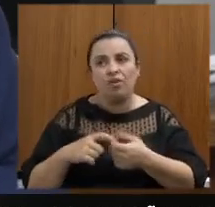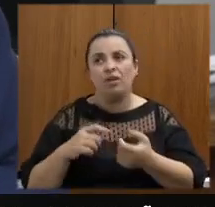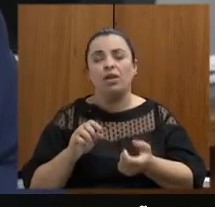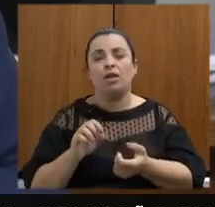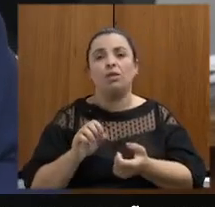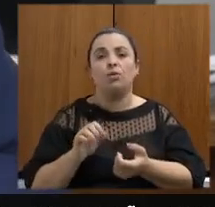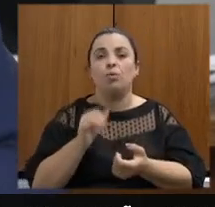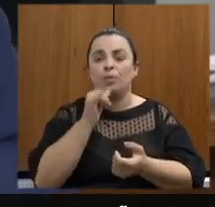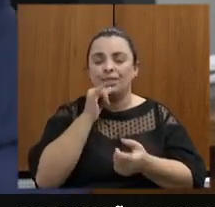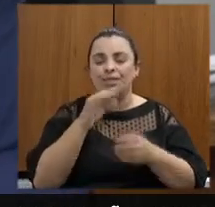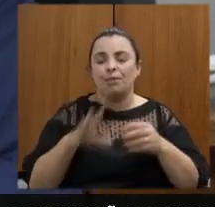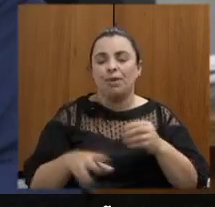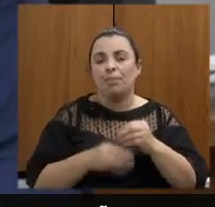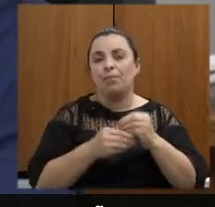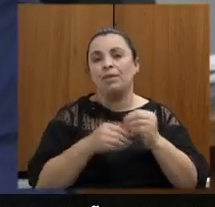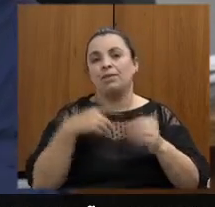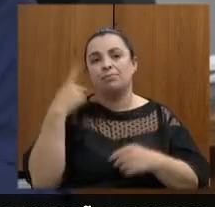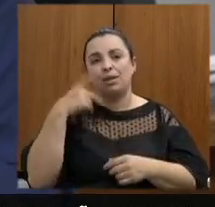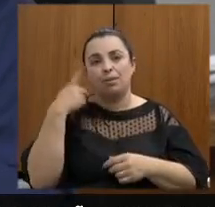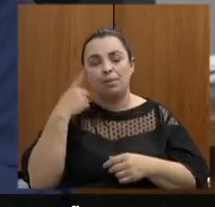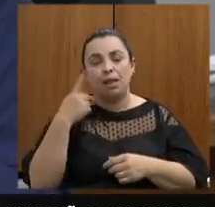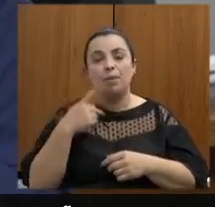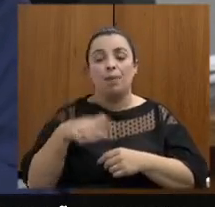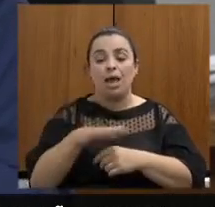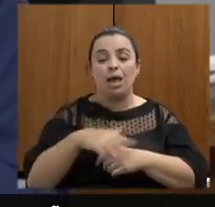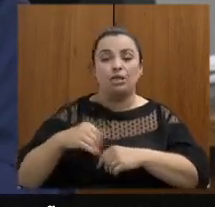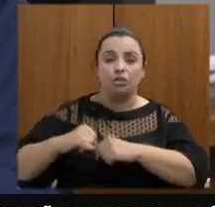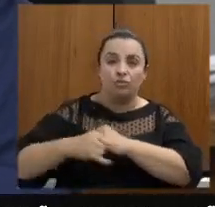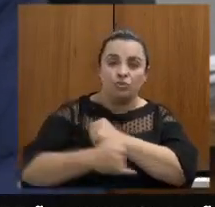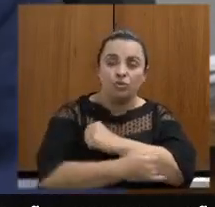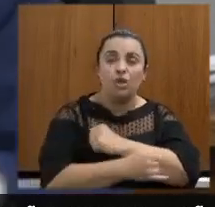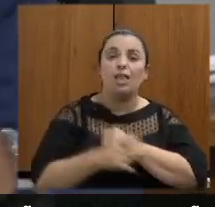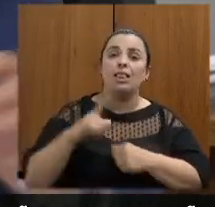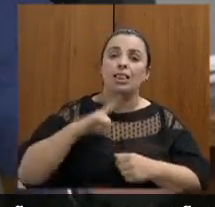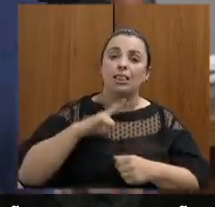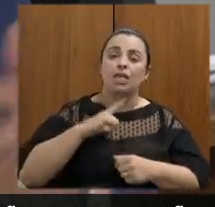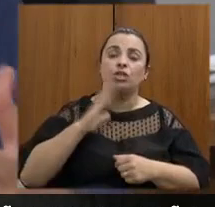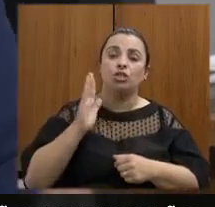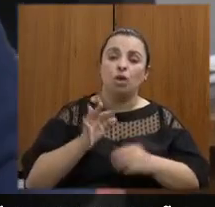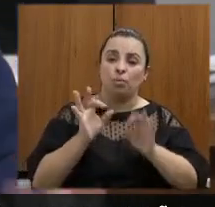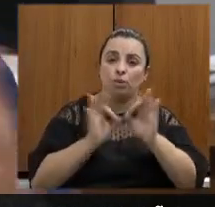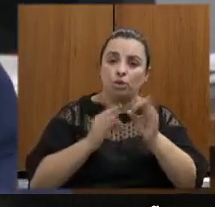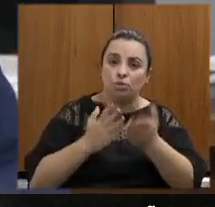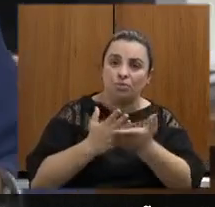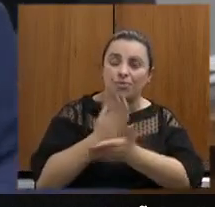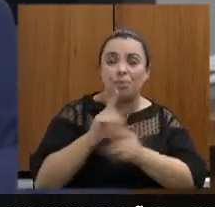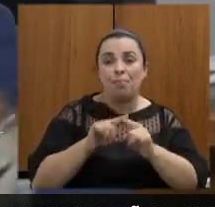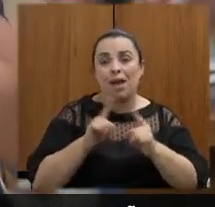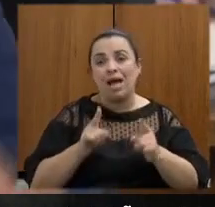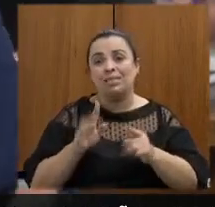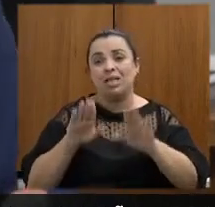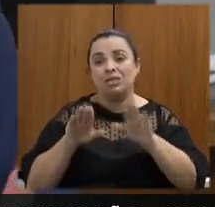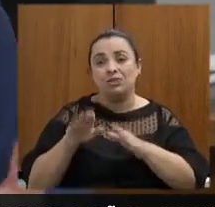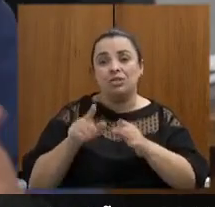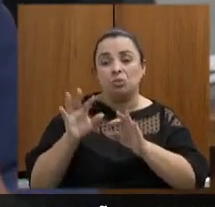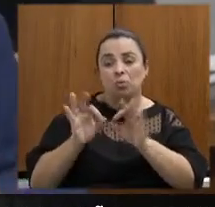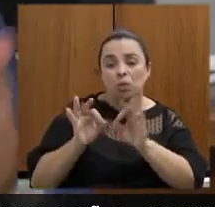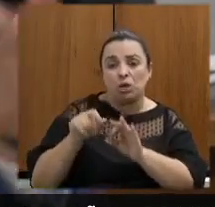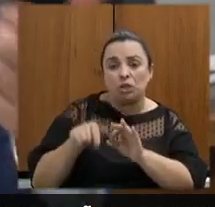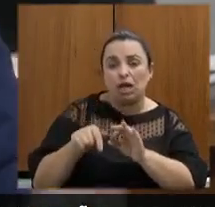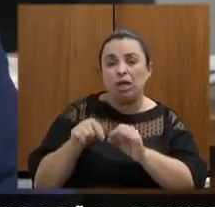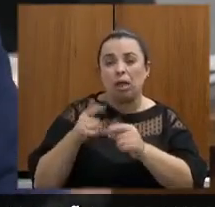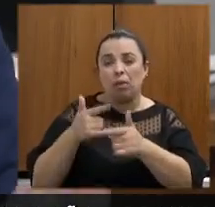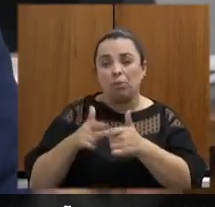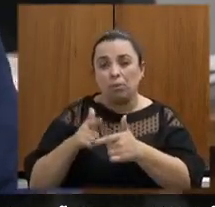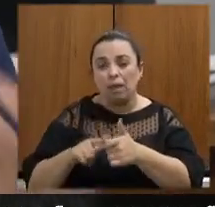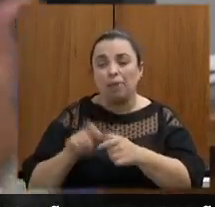de emendas parlamentares para a área de infraestrutura nós temos aprovação de projeto e muitas vezes o projeto tem algum problema e tem que voltar para